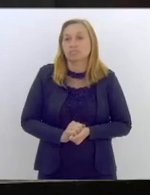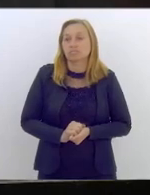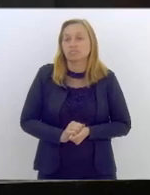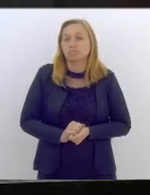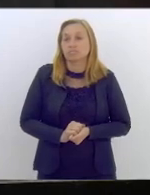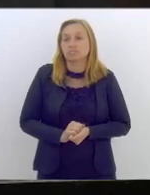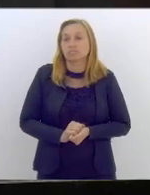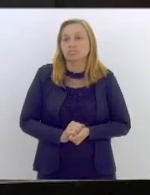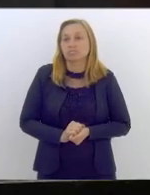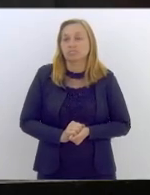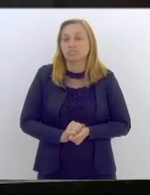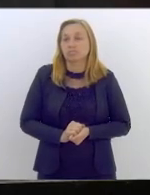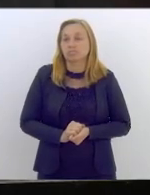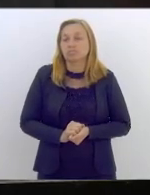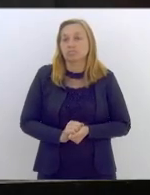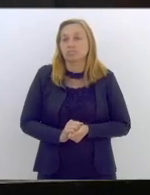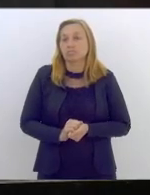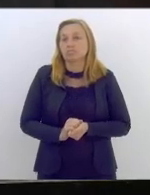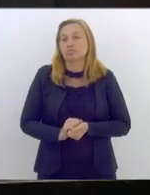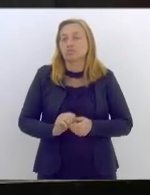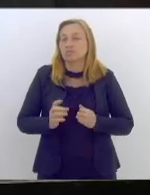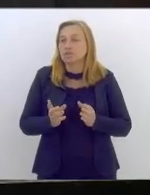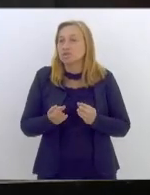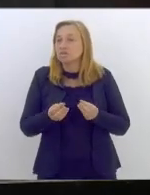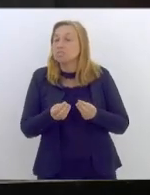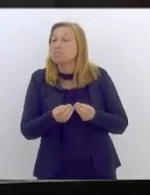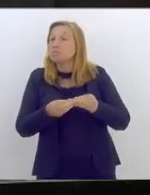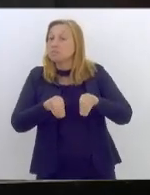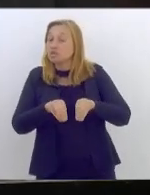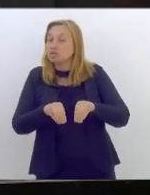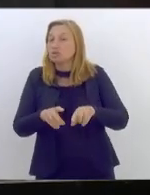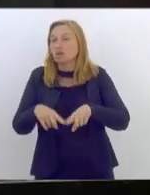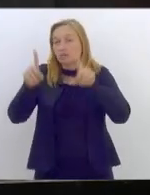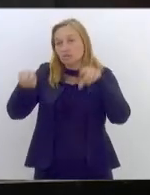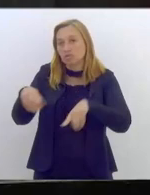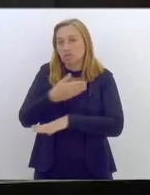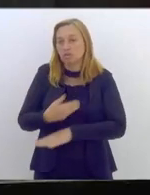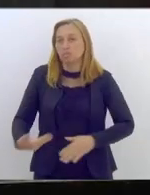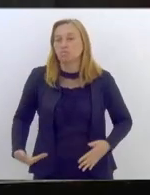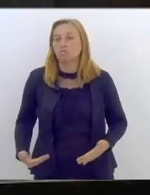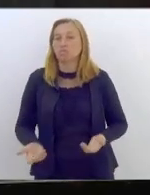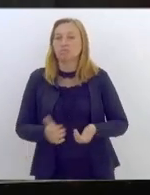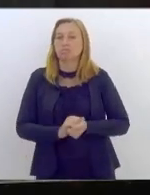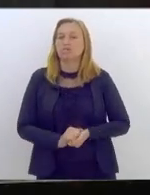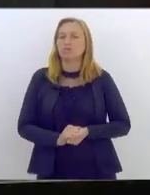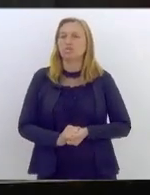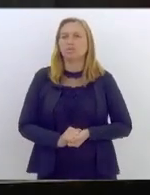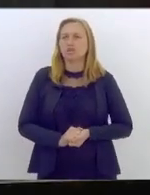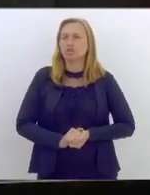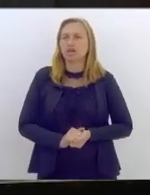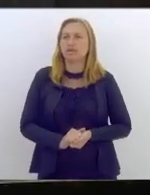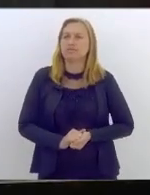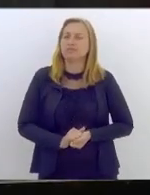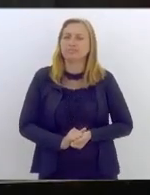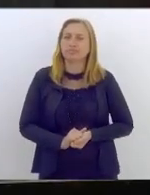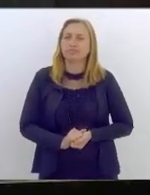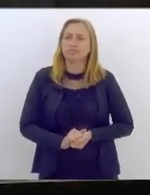esbulhar é sinônimo de tungar o servidor público, porque a lei que aprovamos,